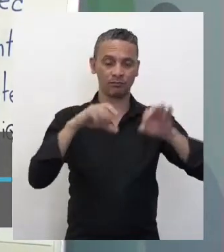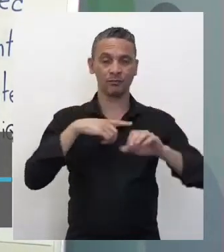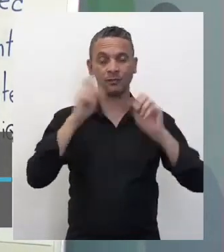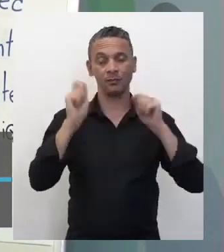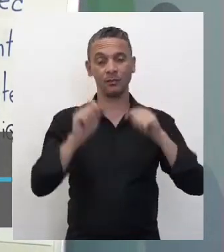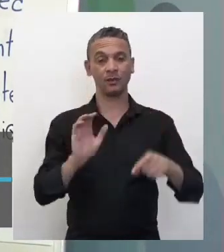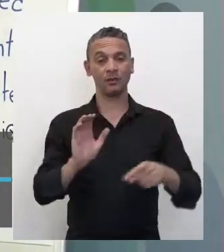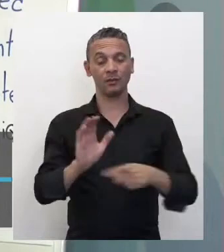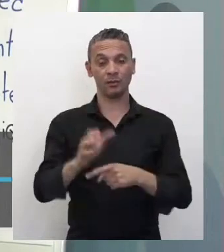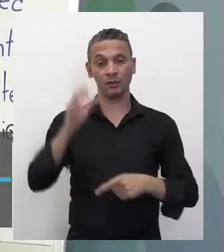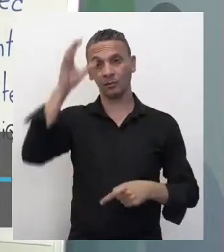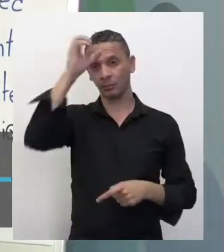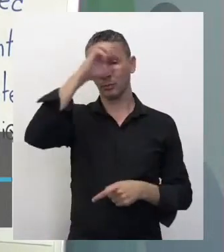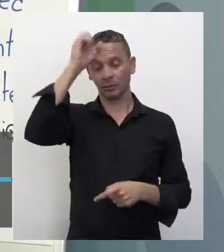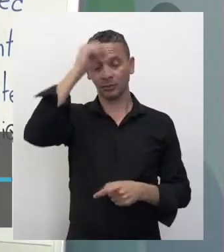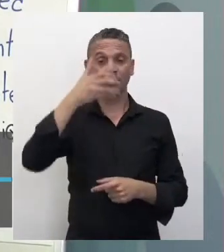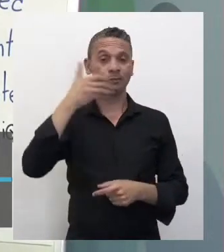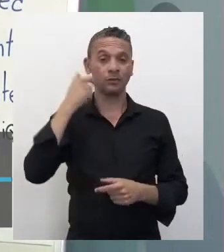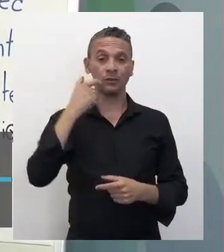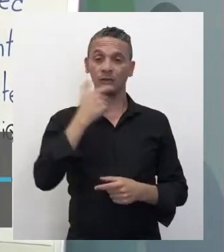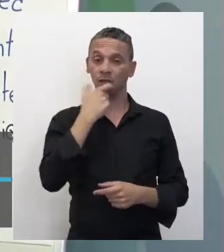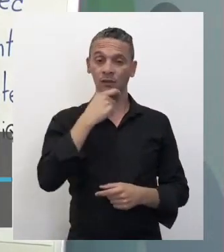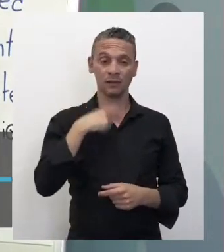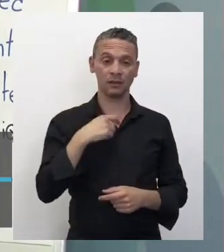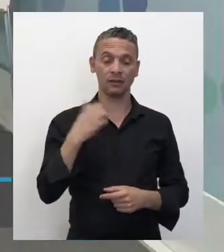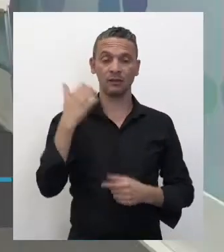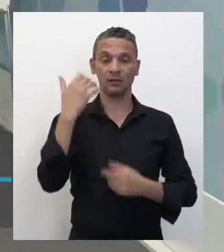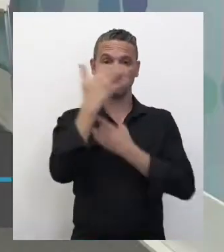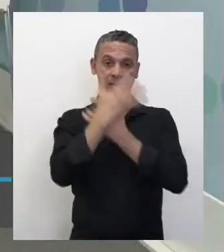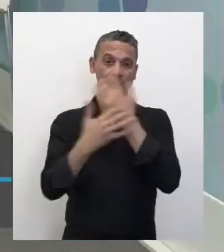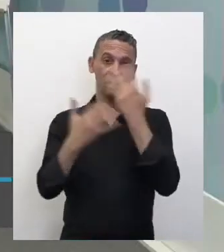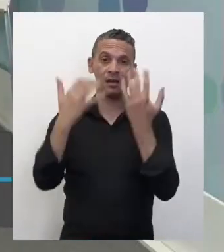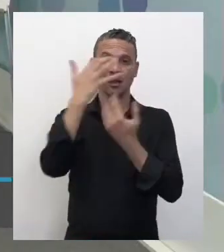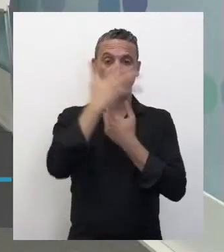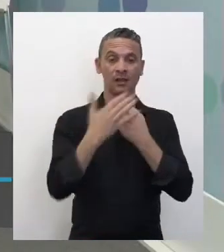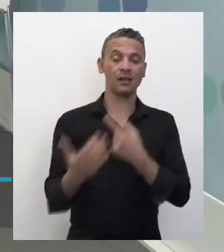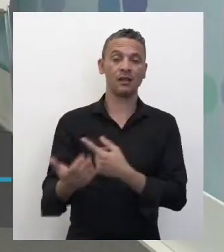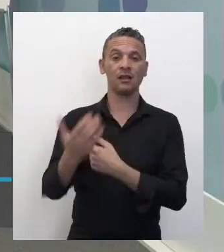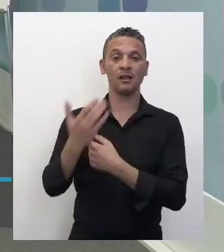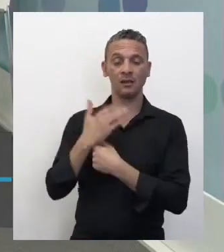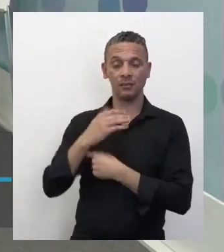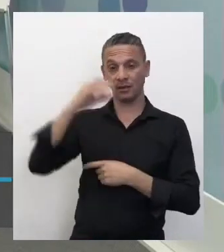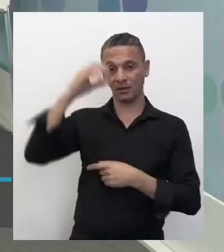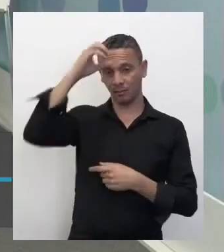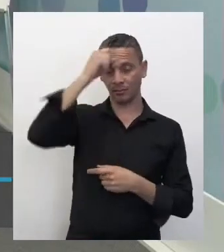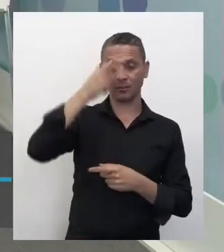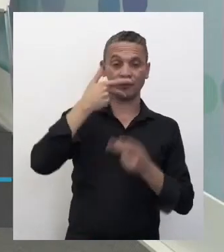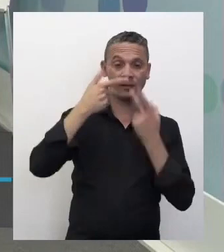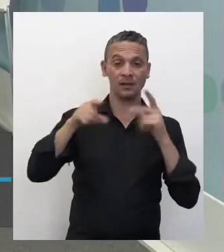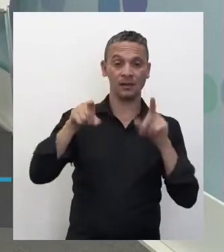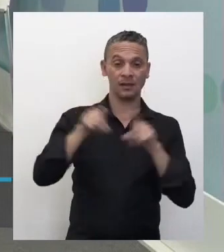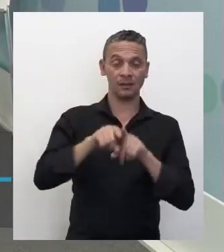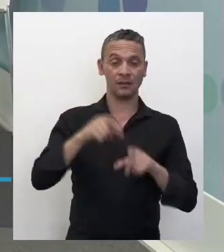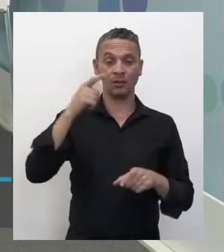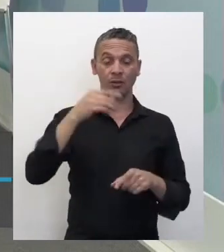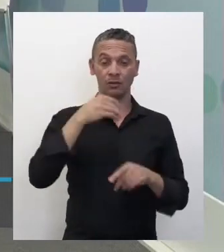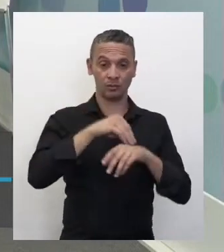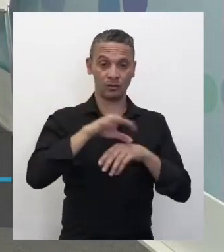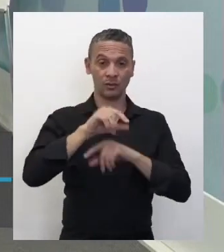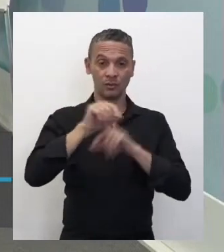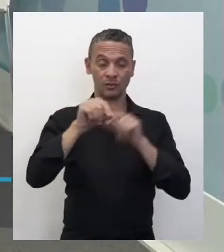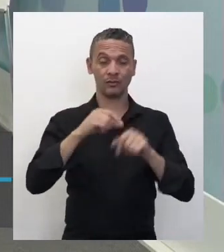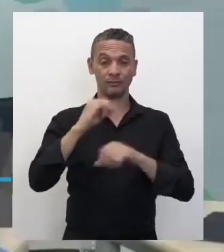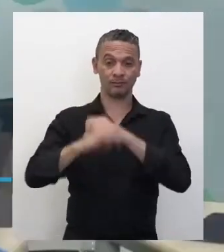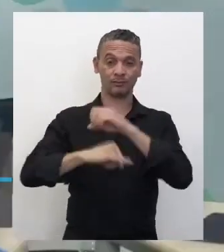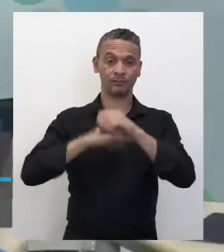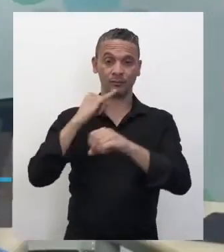palavra, cantando junto. Lembrando que sempre cantar, né, para pronúncia é muito bom. Até como também outra sugestão, tem um site de